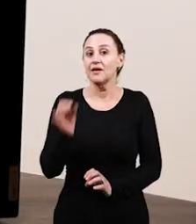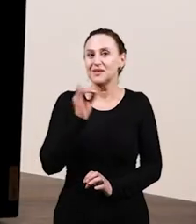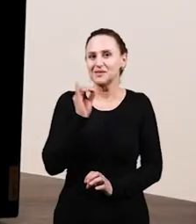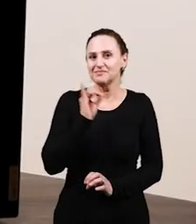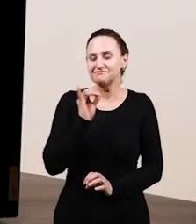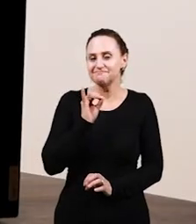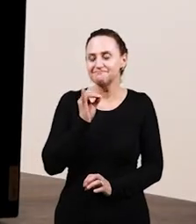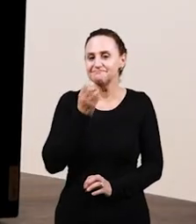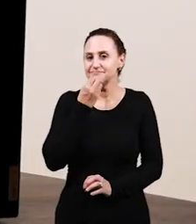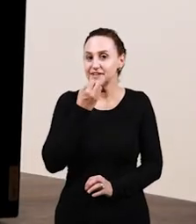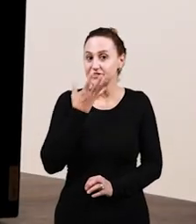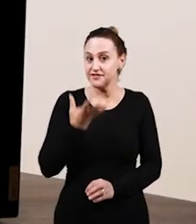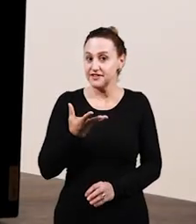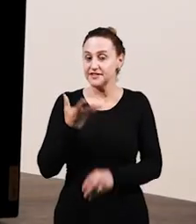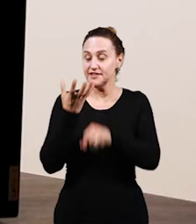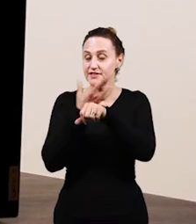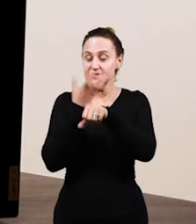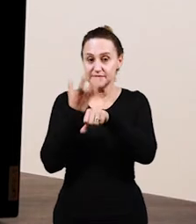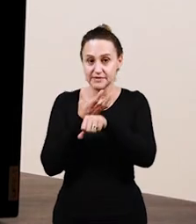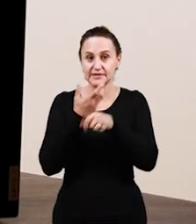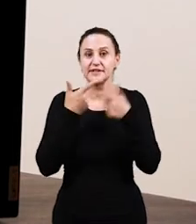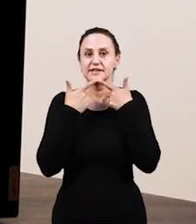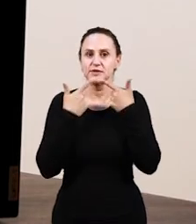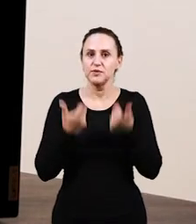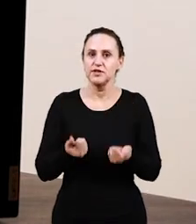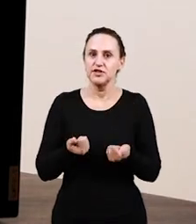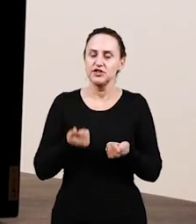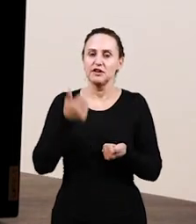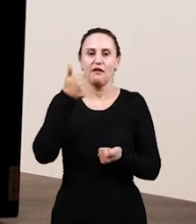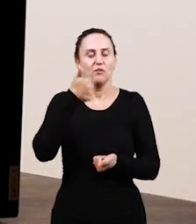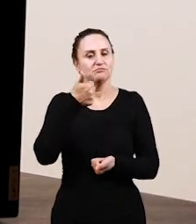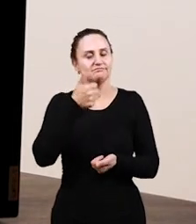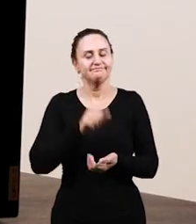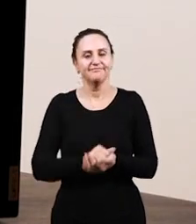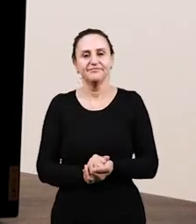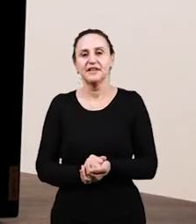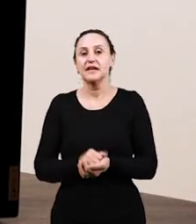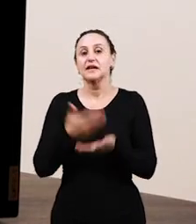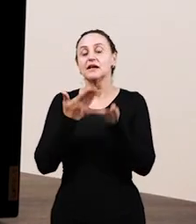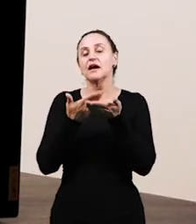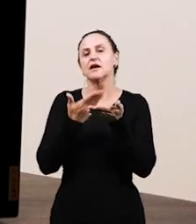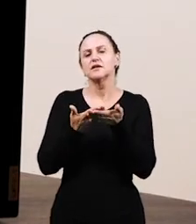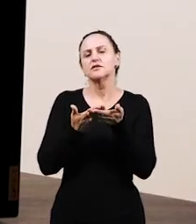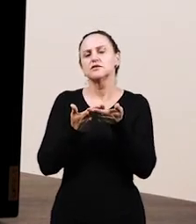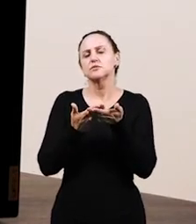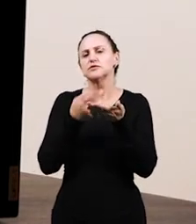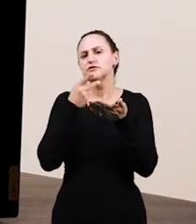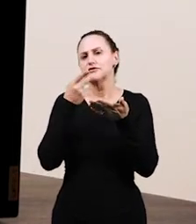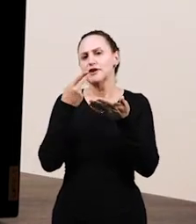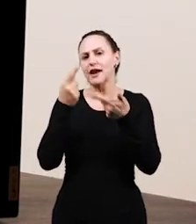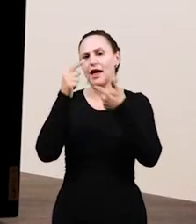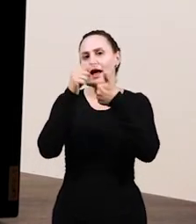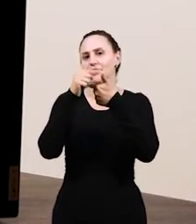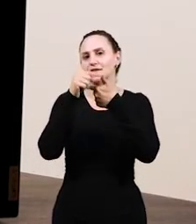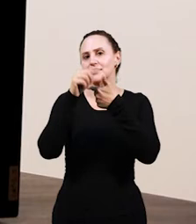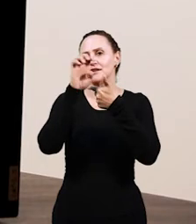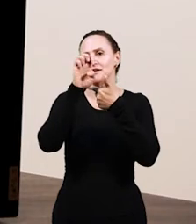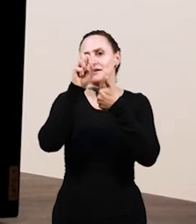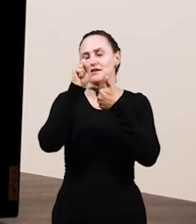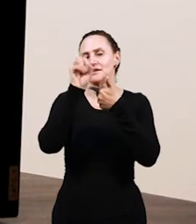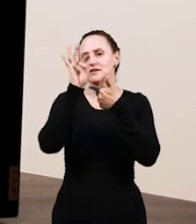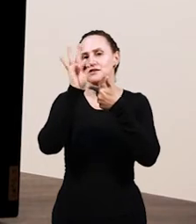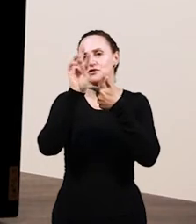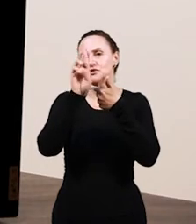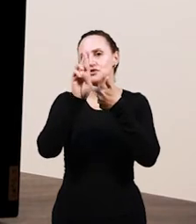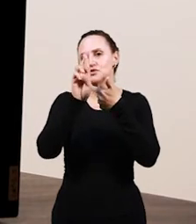o Olá bem-vindos a nossa disciplina de linguística um Nesta aula trataremos do estruturalismo tal como ele se